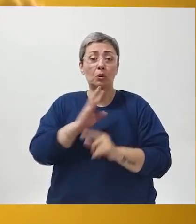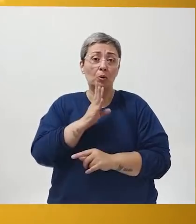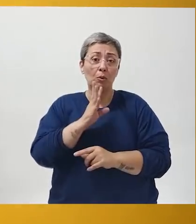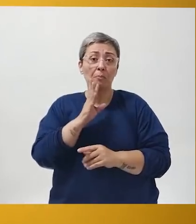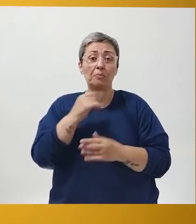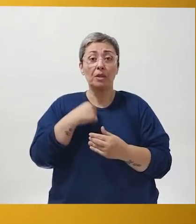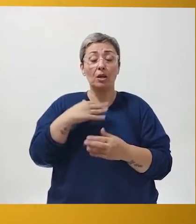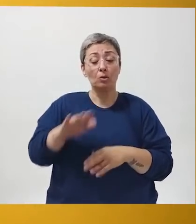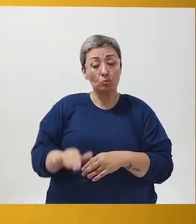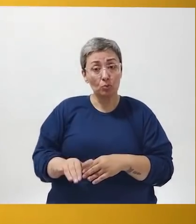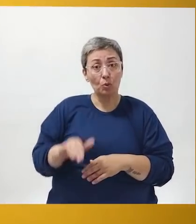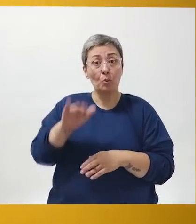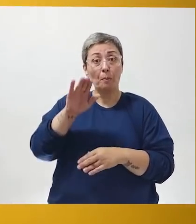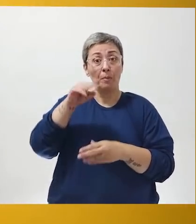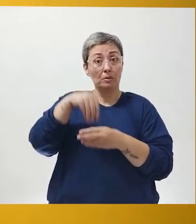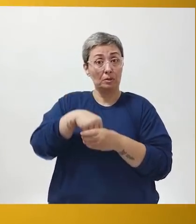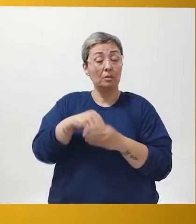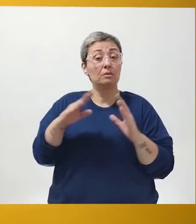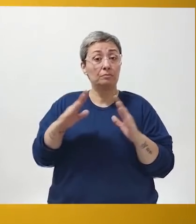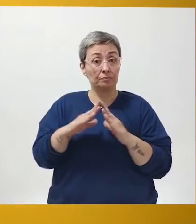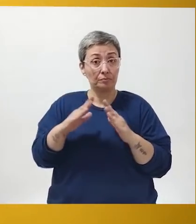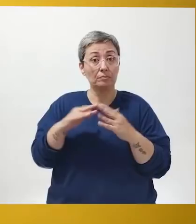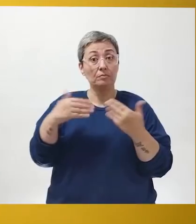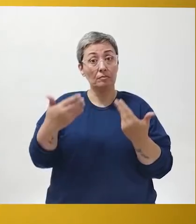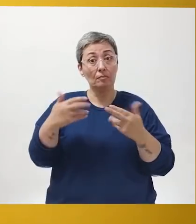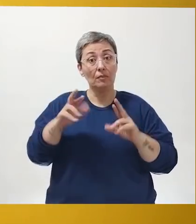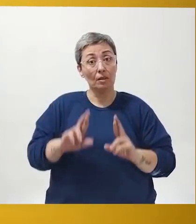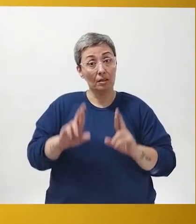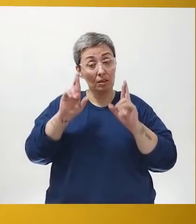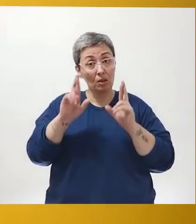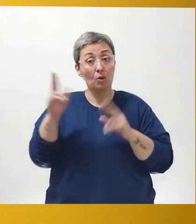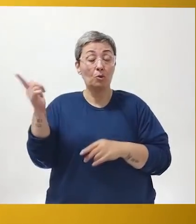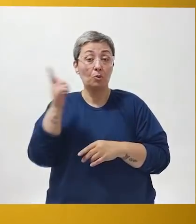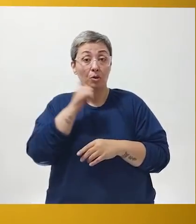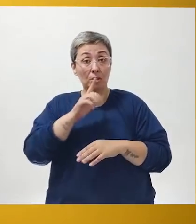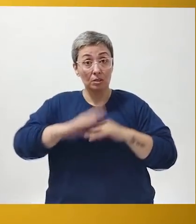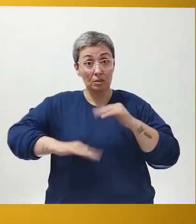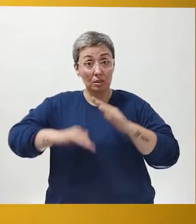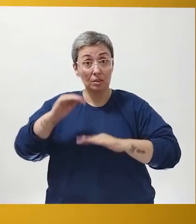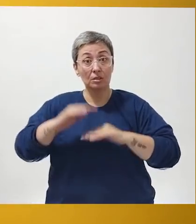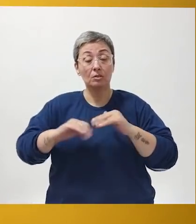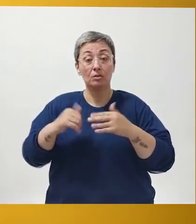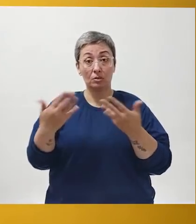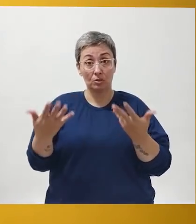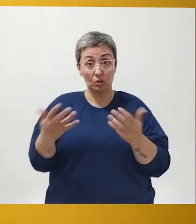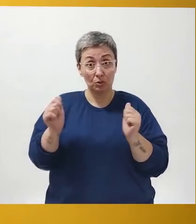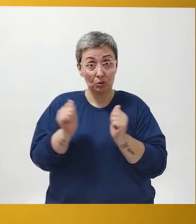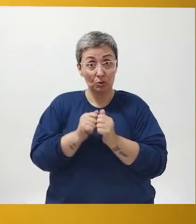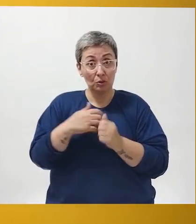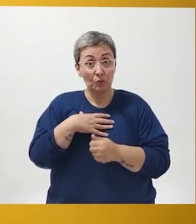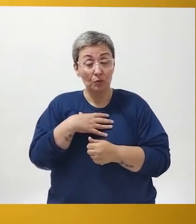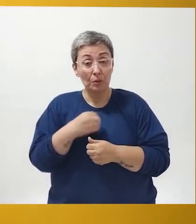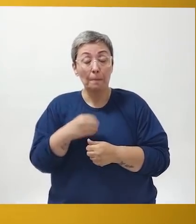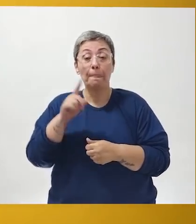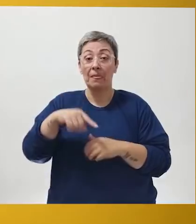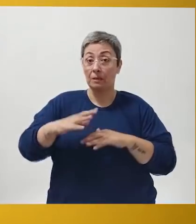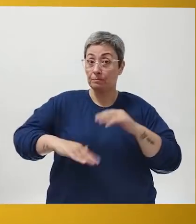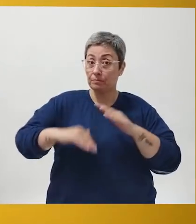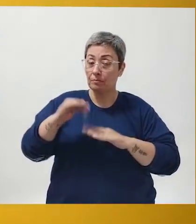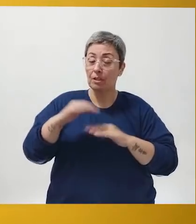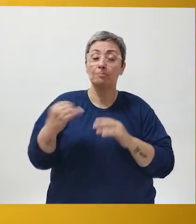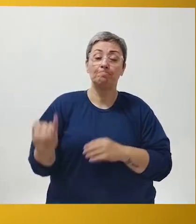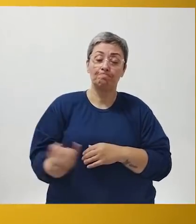nós vamos aguar a nossa planta e passar um pano nas folhas. Vamos lá? Augusto, vem cá, pega o